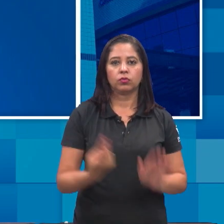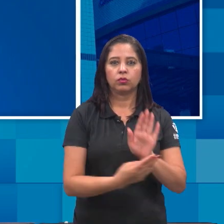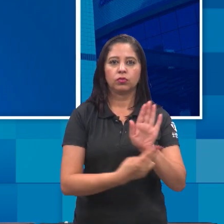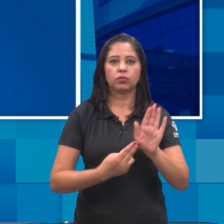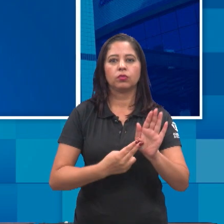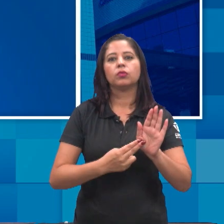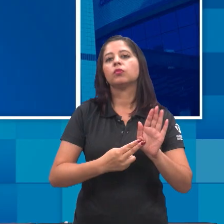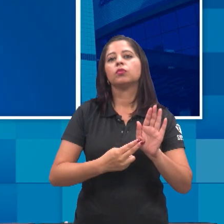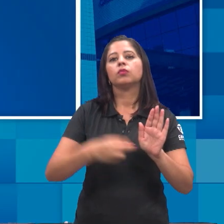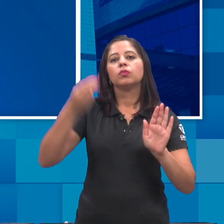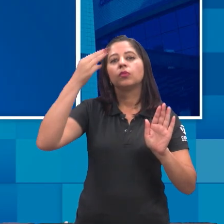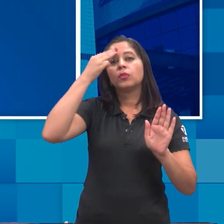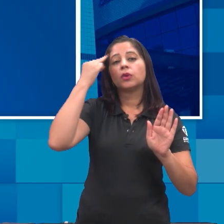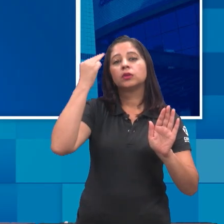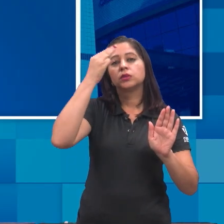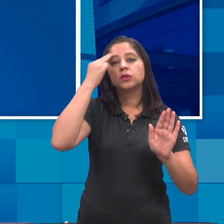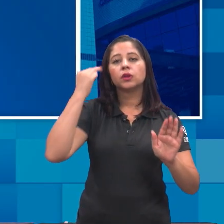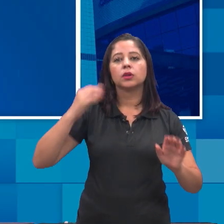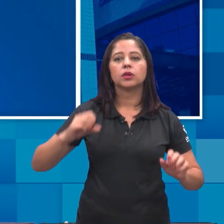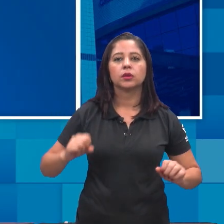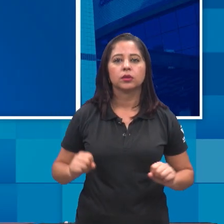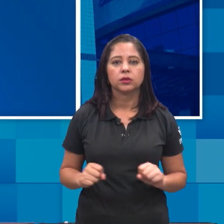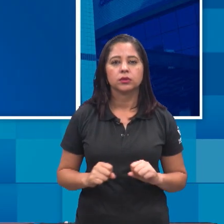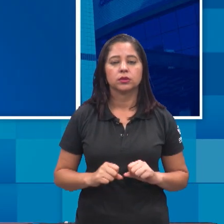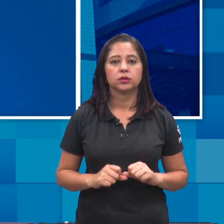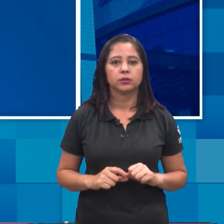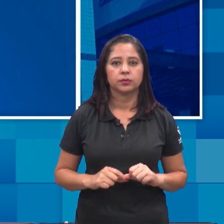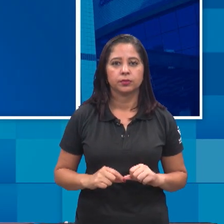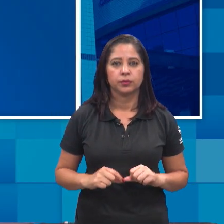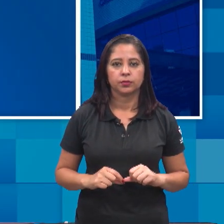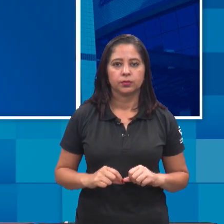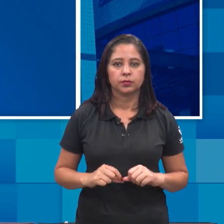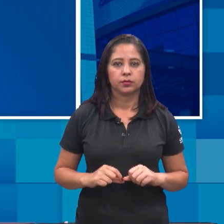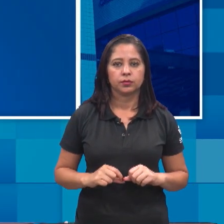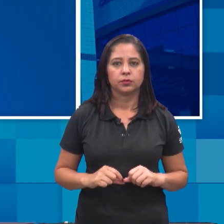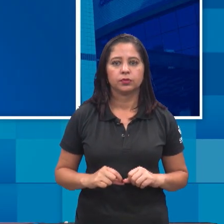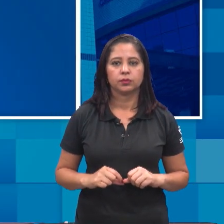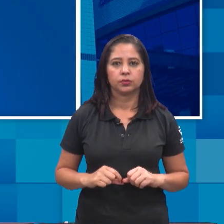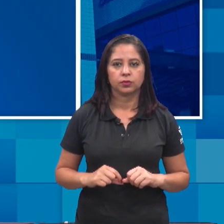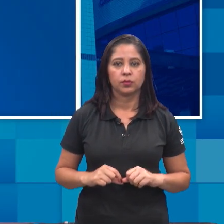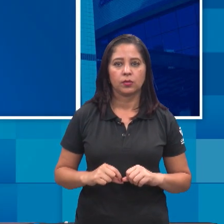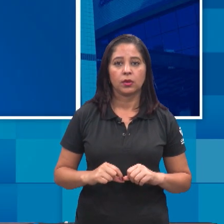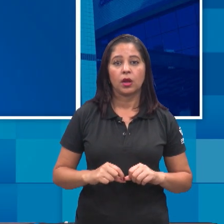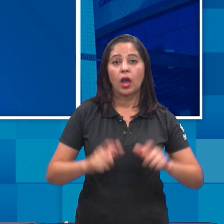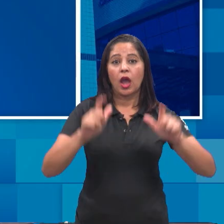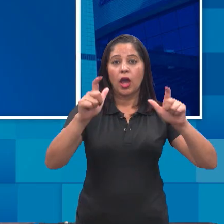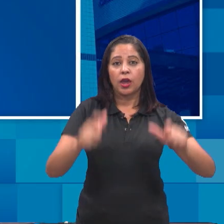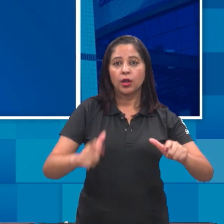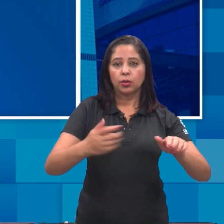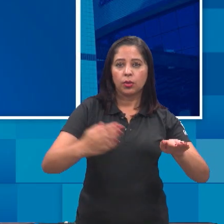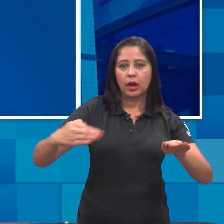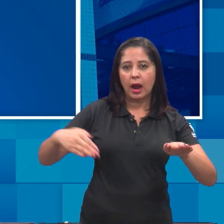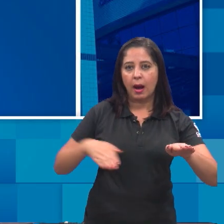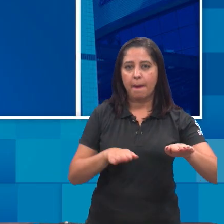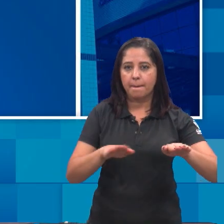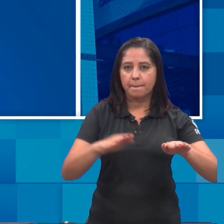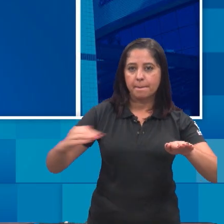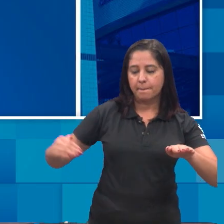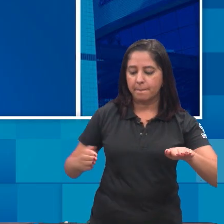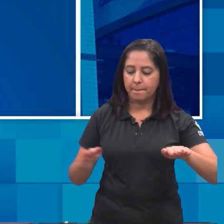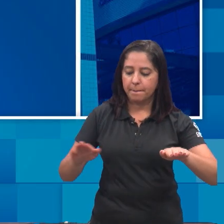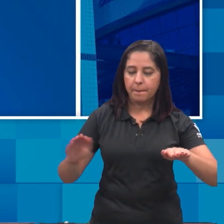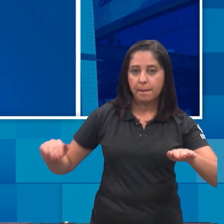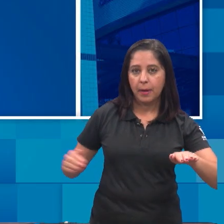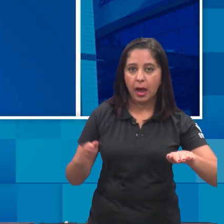139/2025, de autoria vereador Marcelo Garcia. Dispõe sobre a fixação de cartazes nos estacionamentos públicos